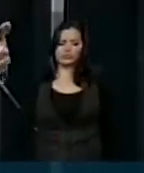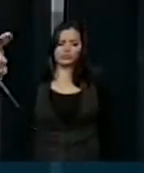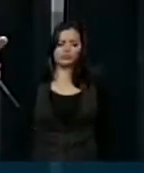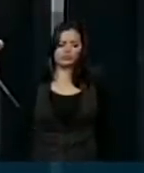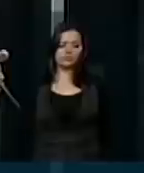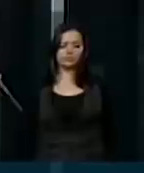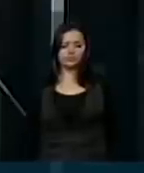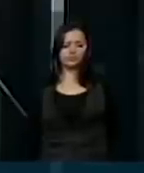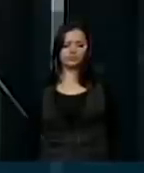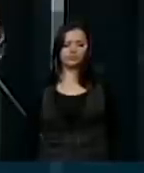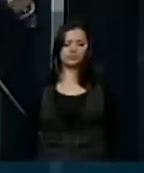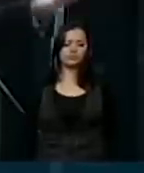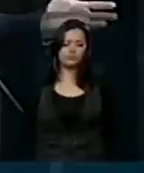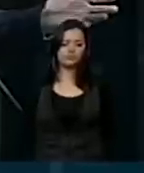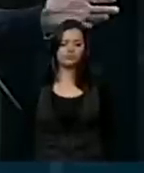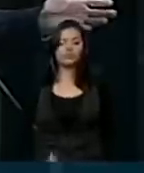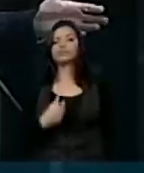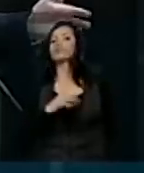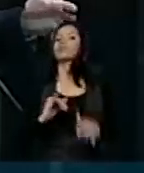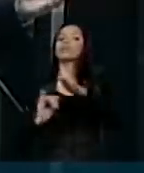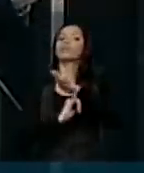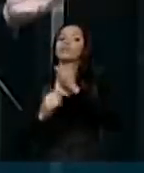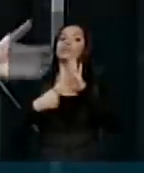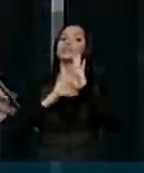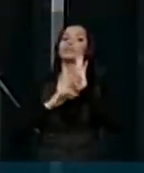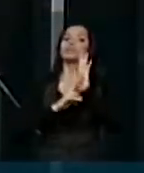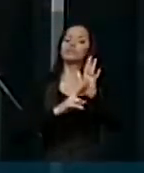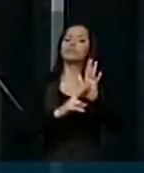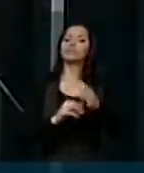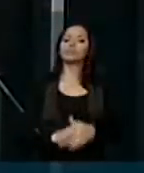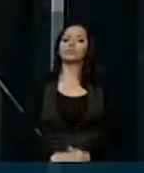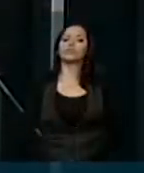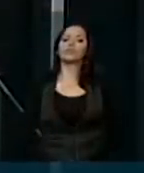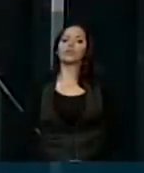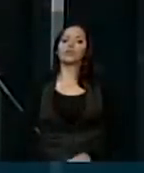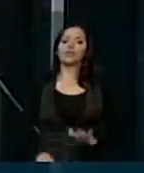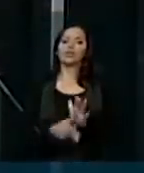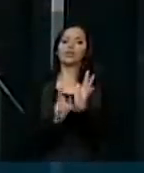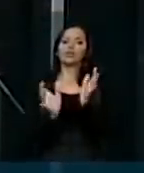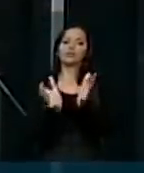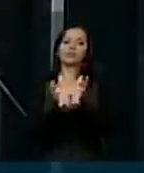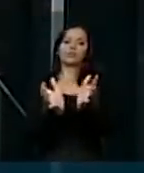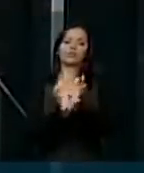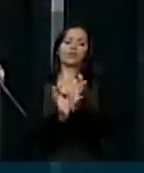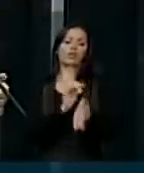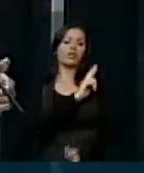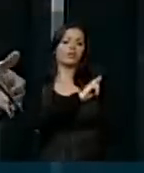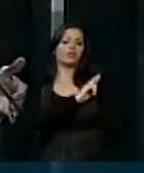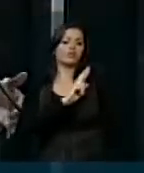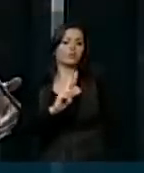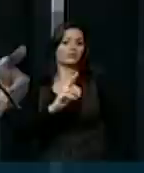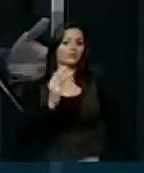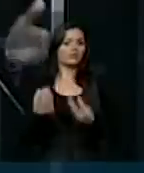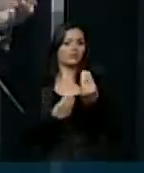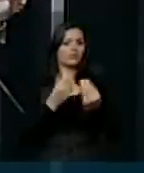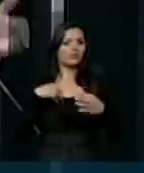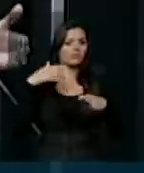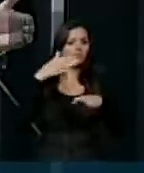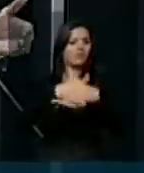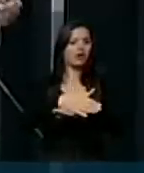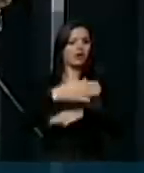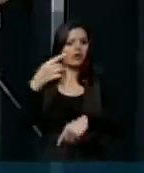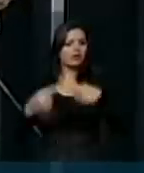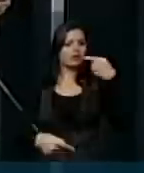por ser uma instituição que representa um segmento religioso, não tenha condições de participar